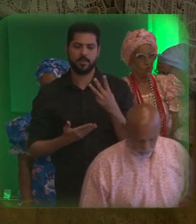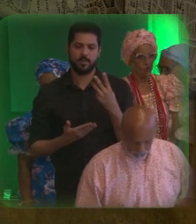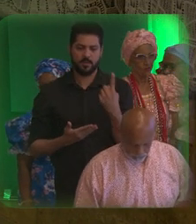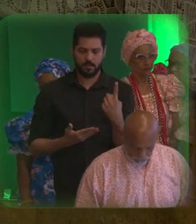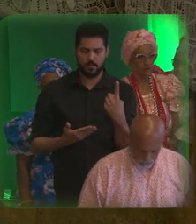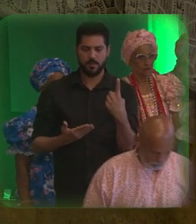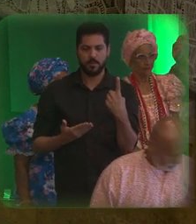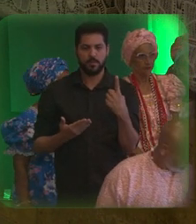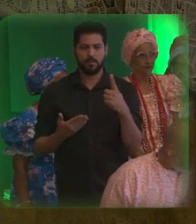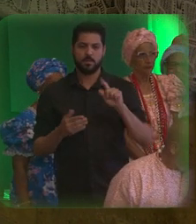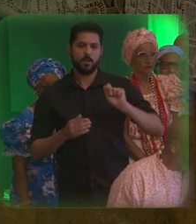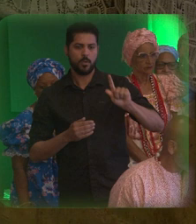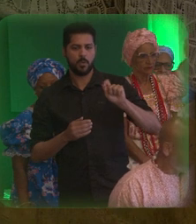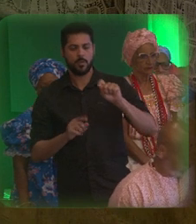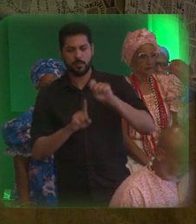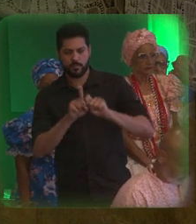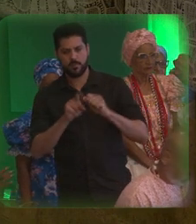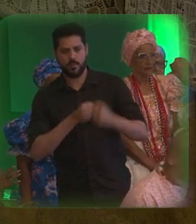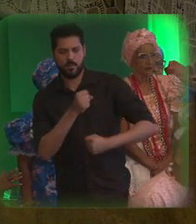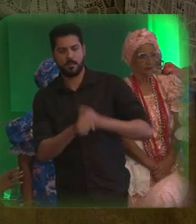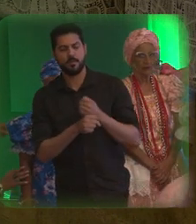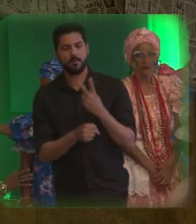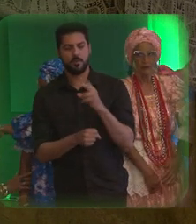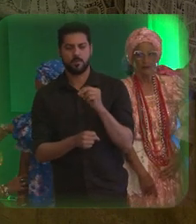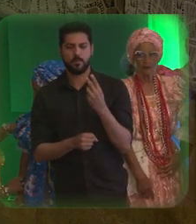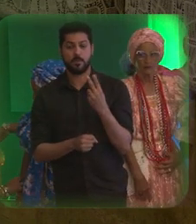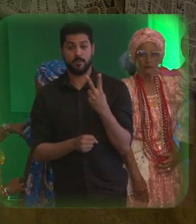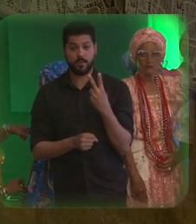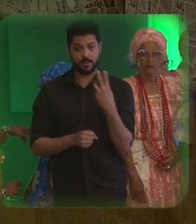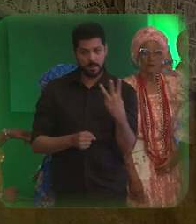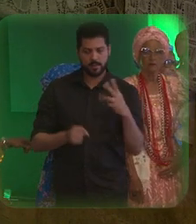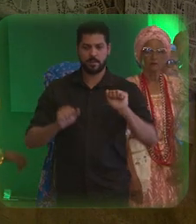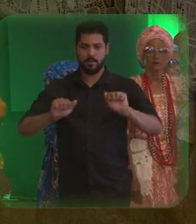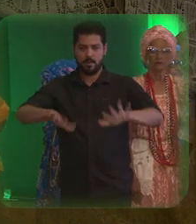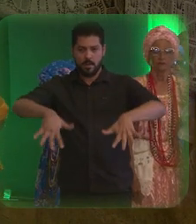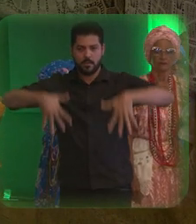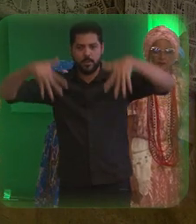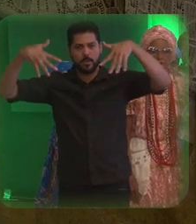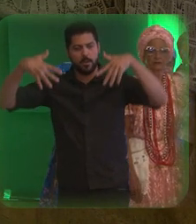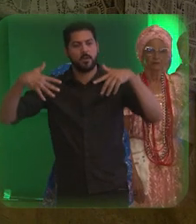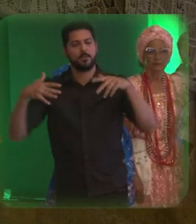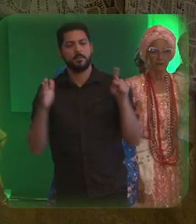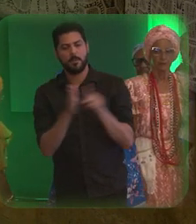de 2023, aqui no auditório É do Povo, do Cais do Sertão.